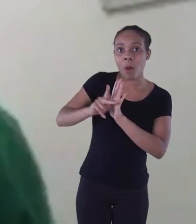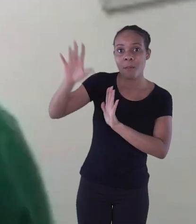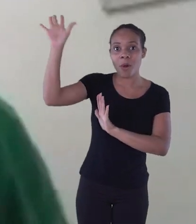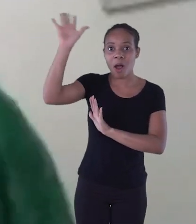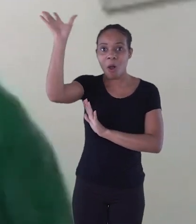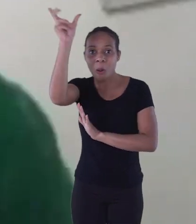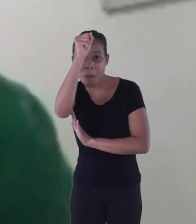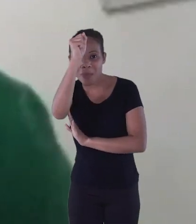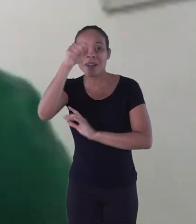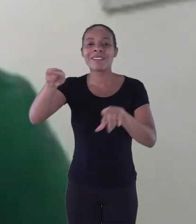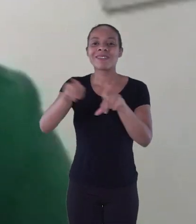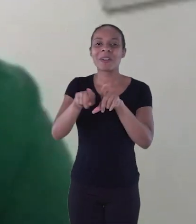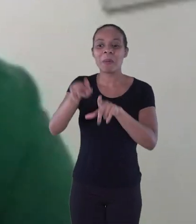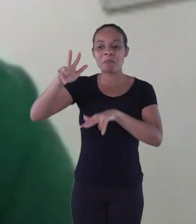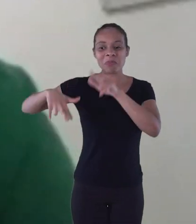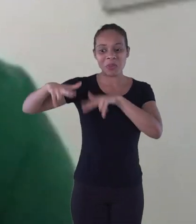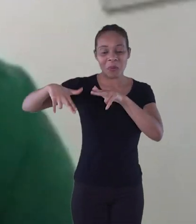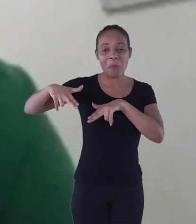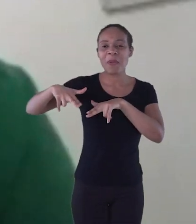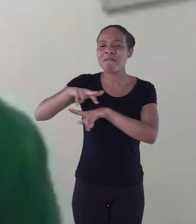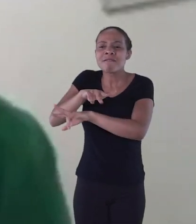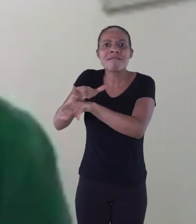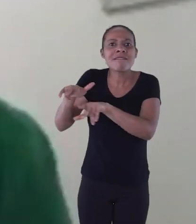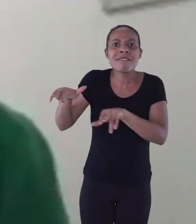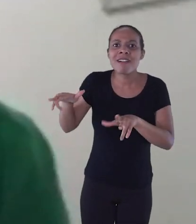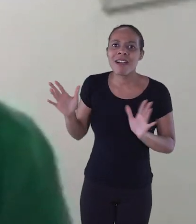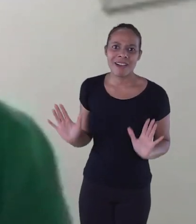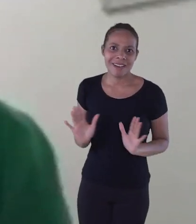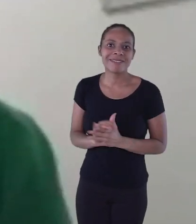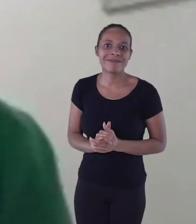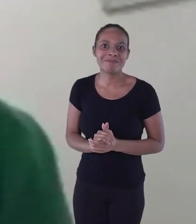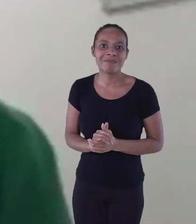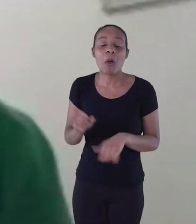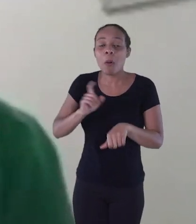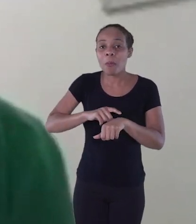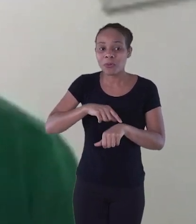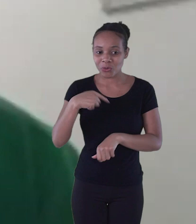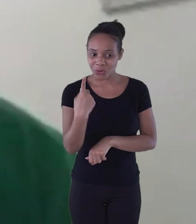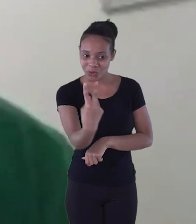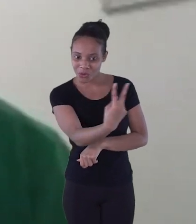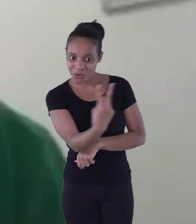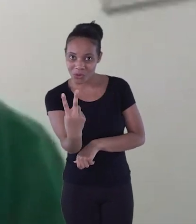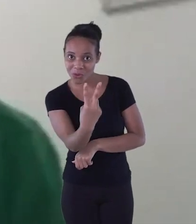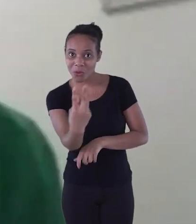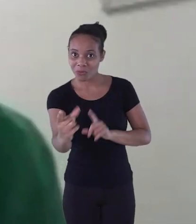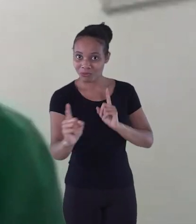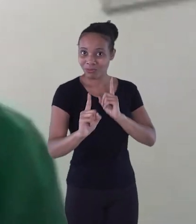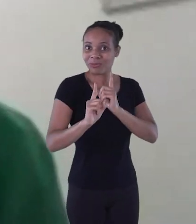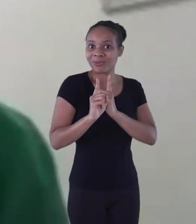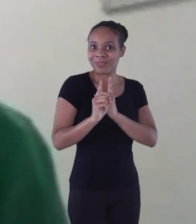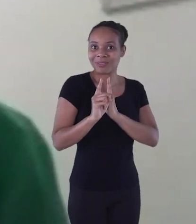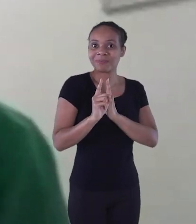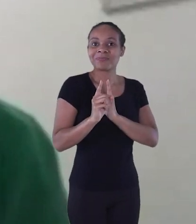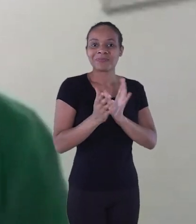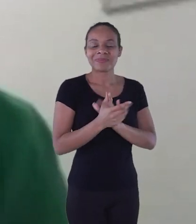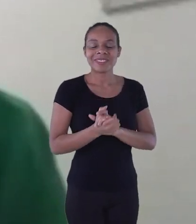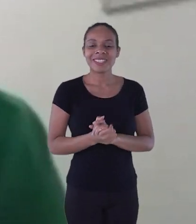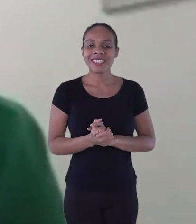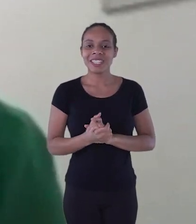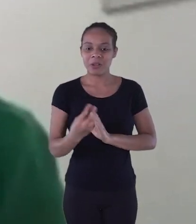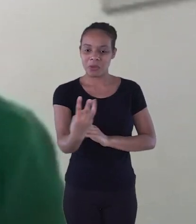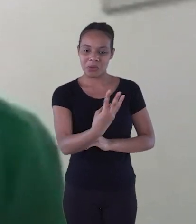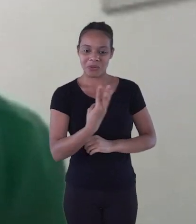de Minas. A gente fica, cada vez que a gente se encontra, nós agora, né? Eu, Jaime Líria, nesses convites como o seu e